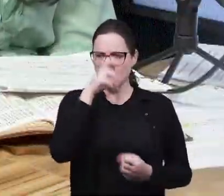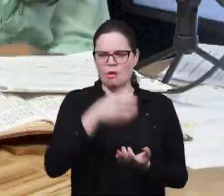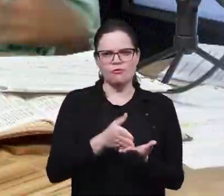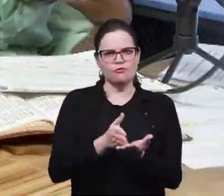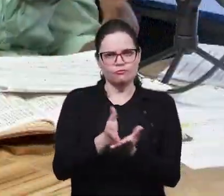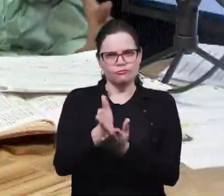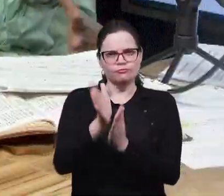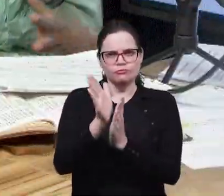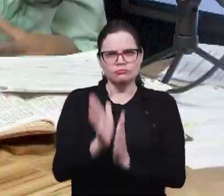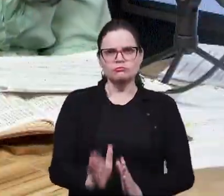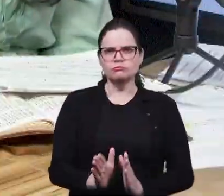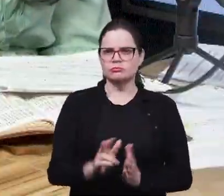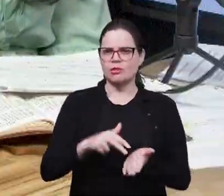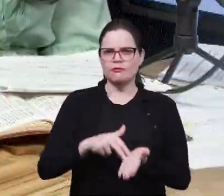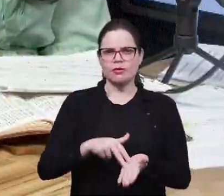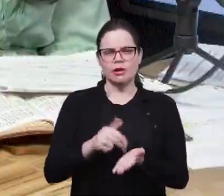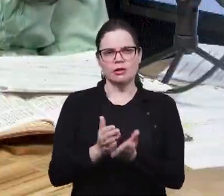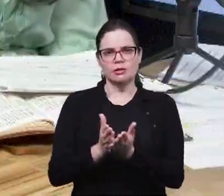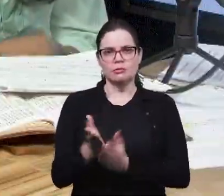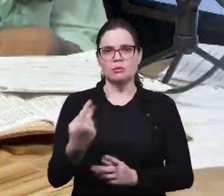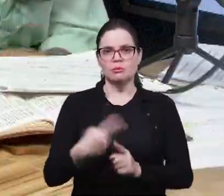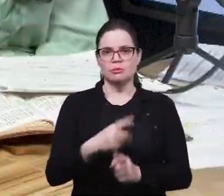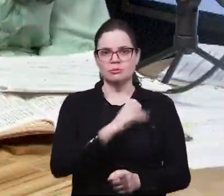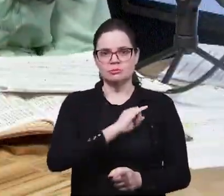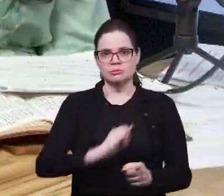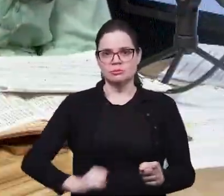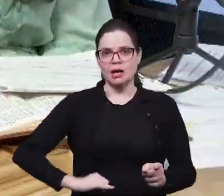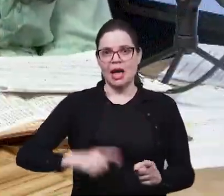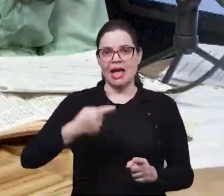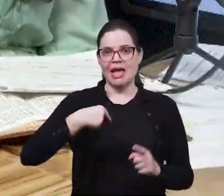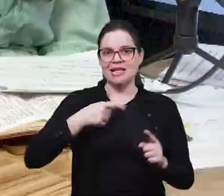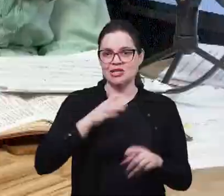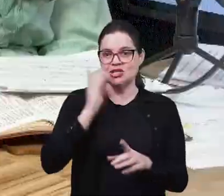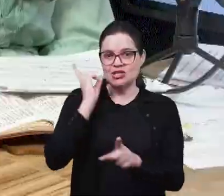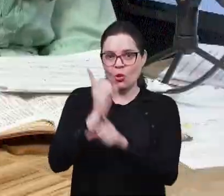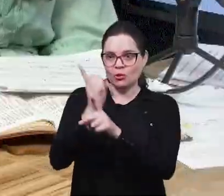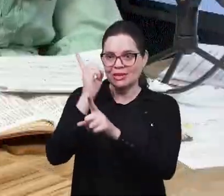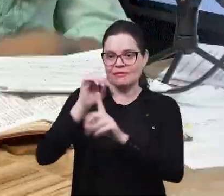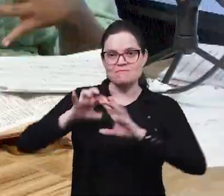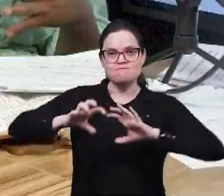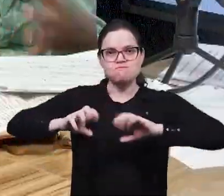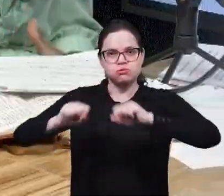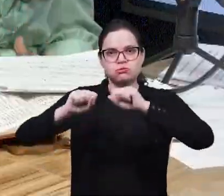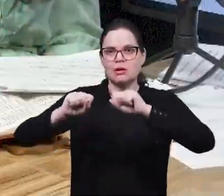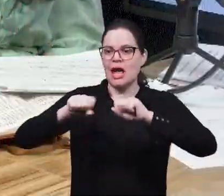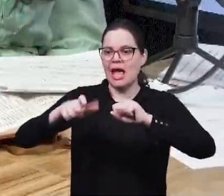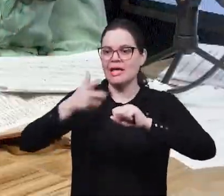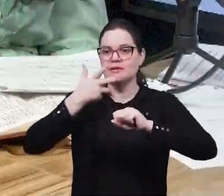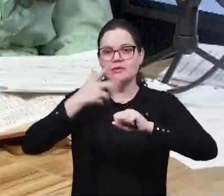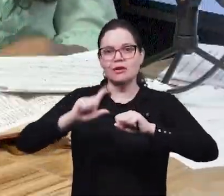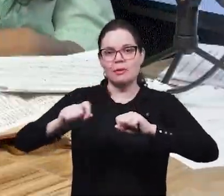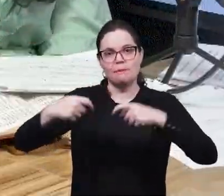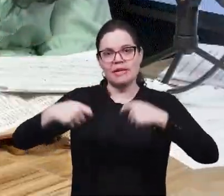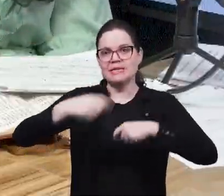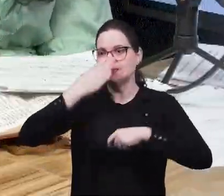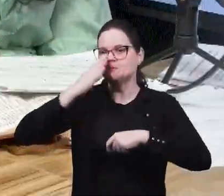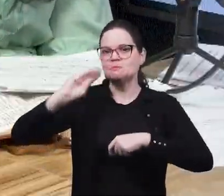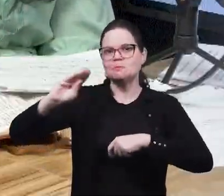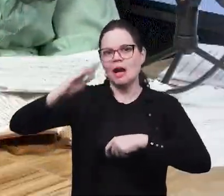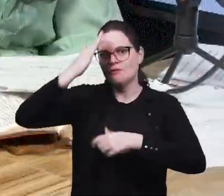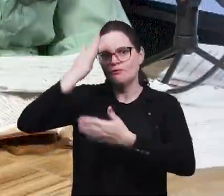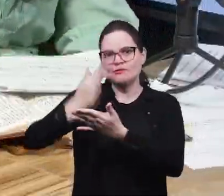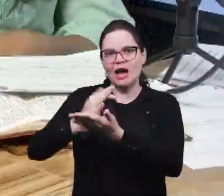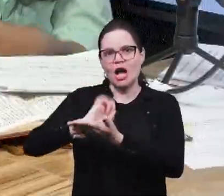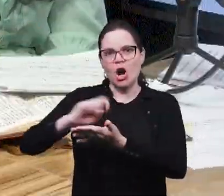porque quando os oficiais chegavam, não tinha tempo para escolha. Era ou negar a fé ou aceitar estar